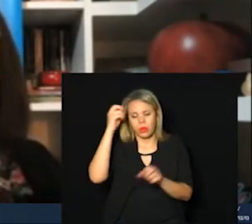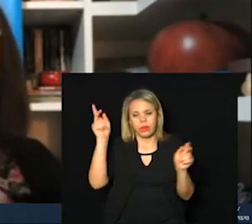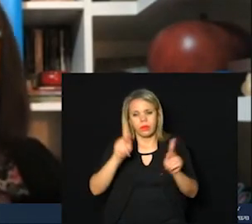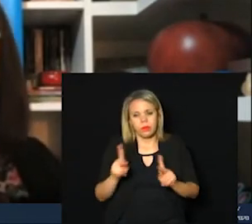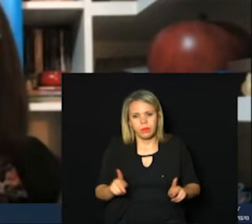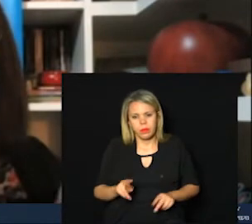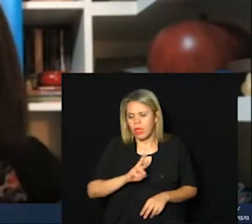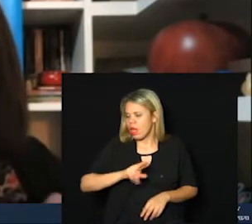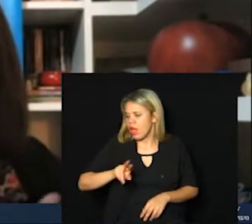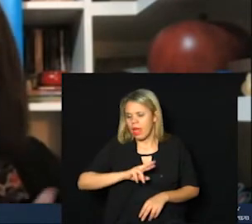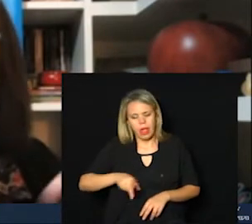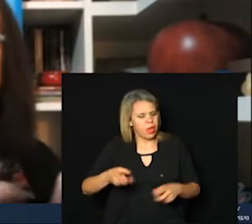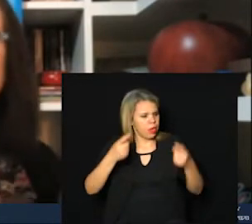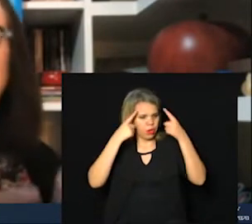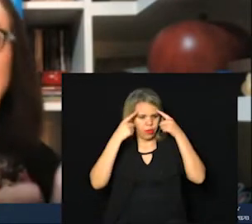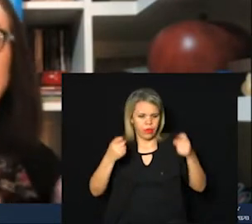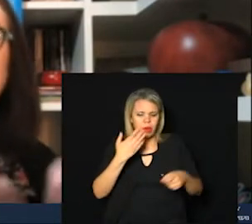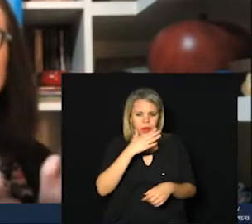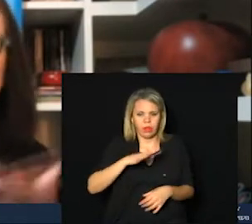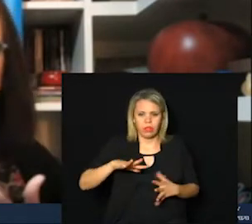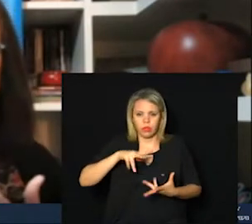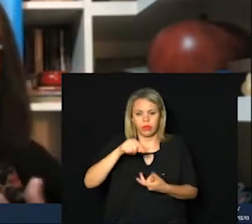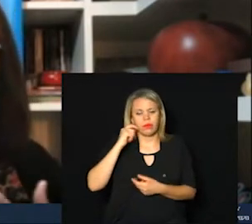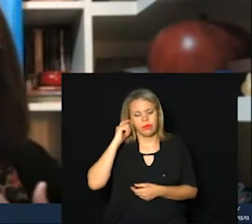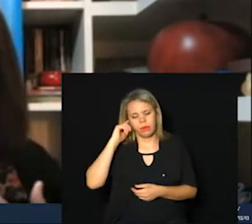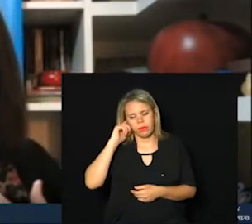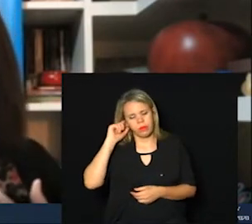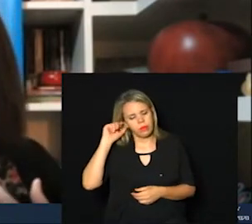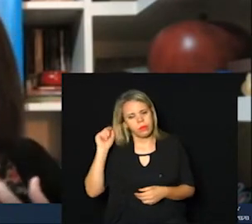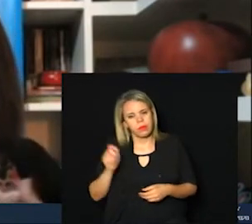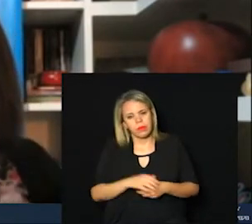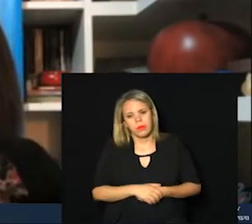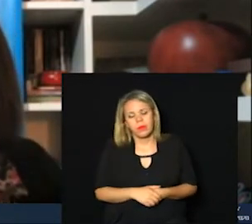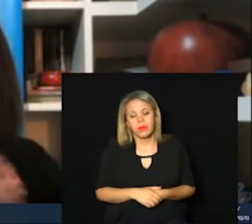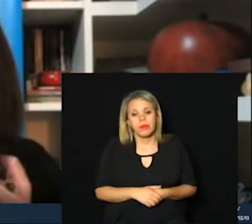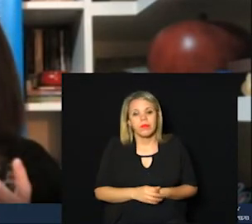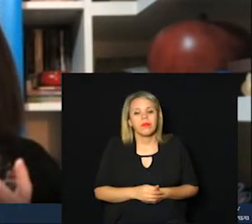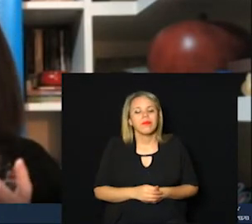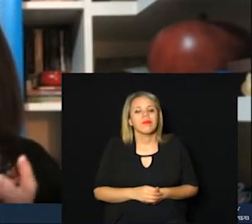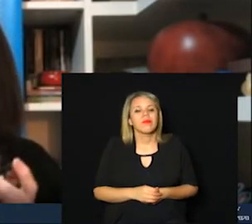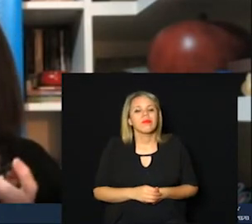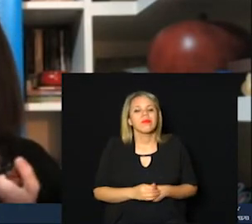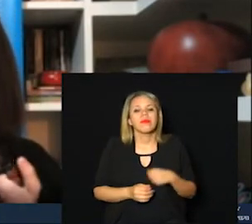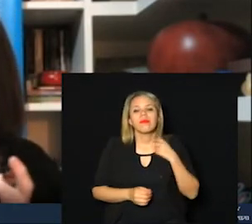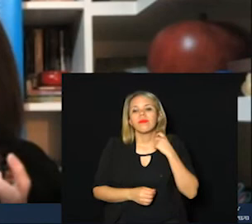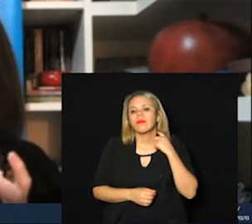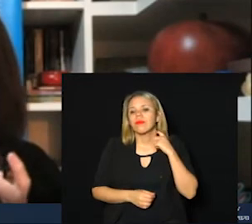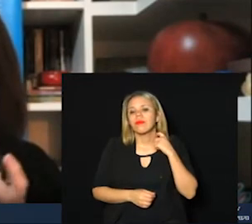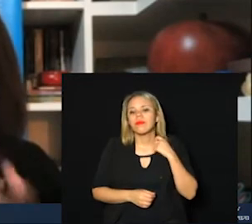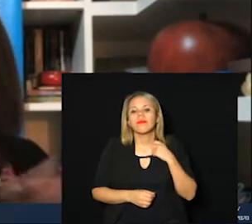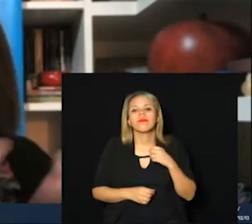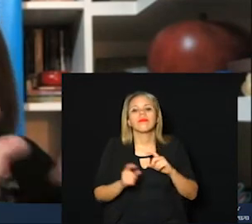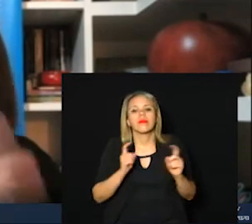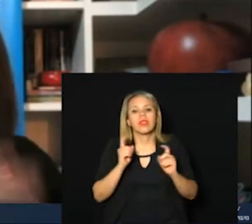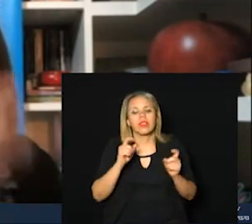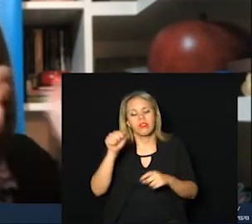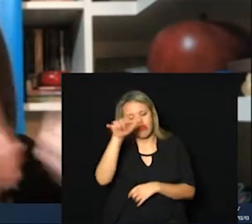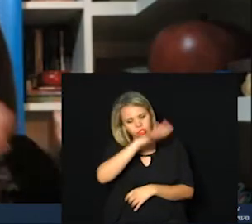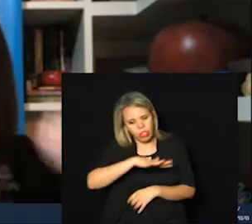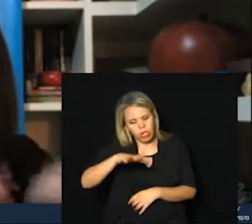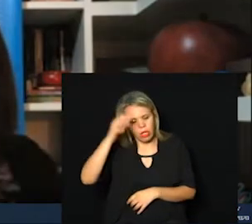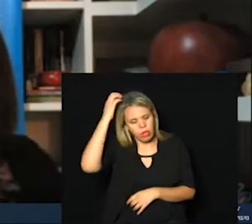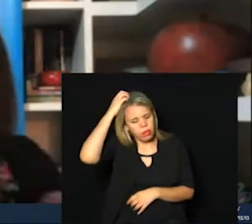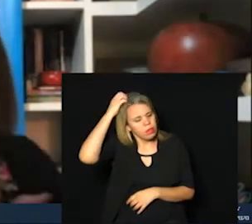não violência para as crianças do mundo. E a Assembleia Geral das Nações Unidas, né, então,